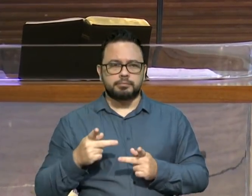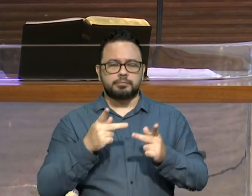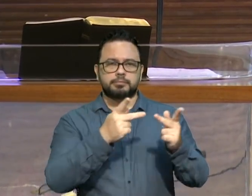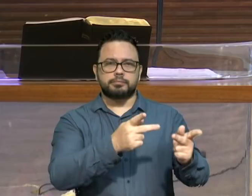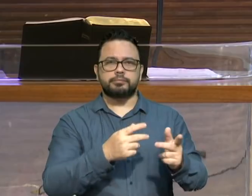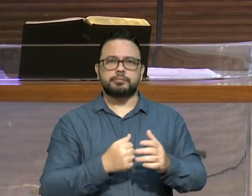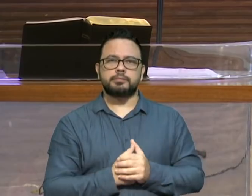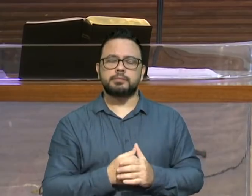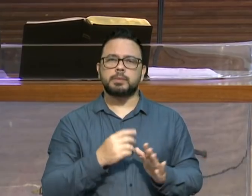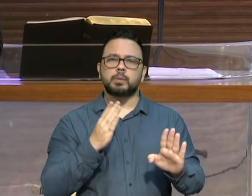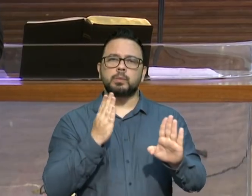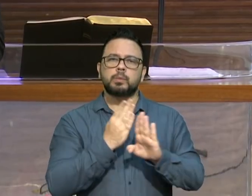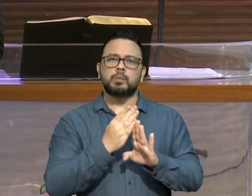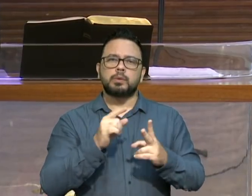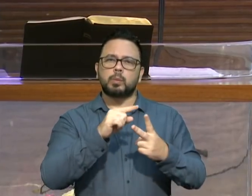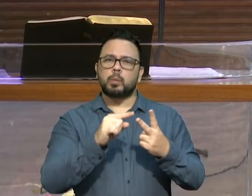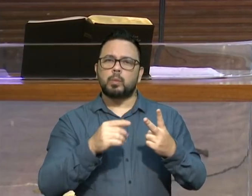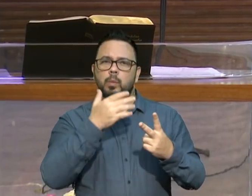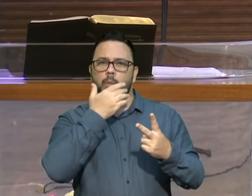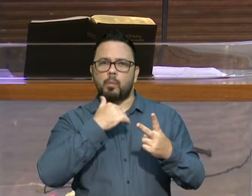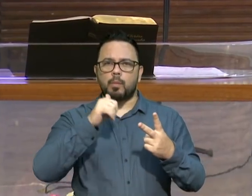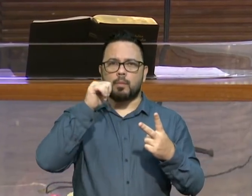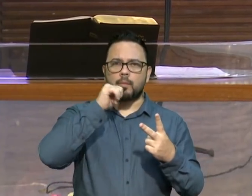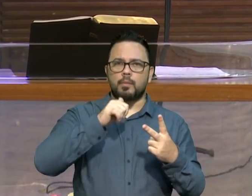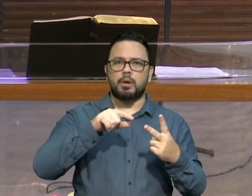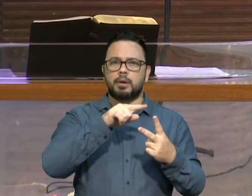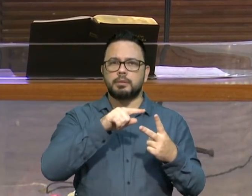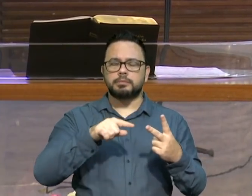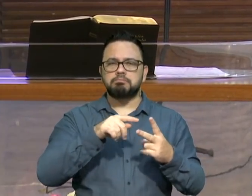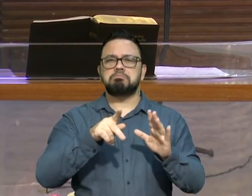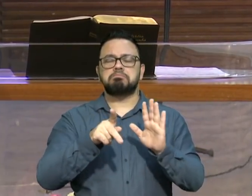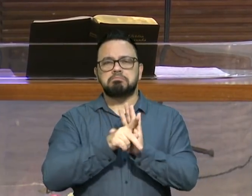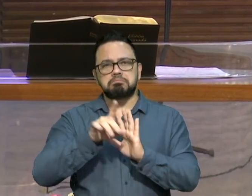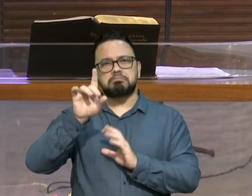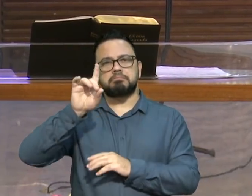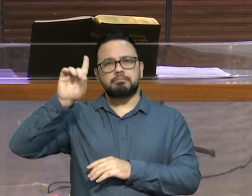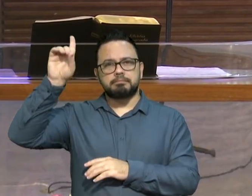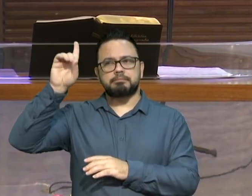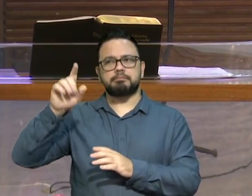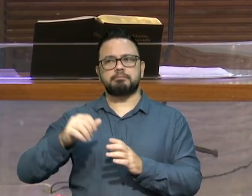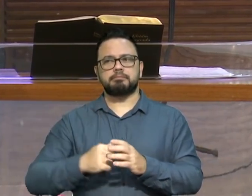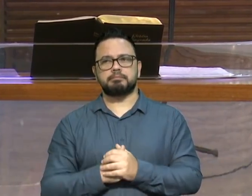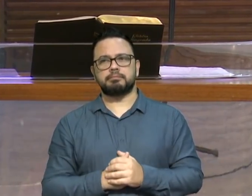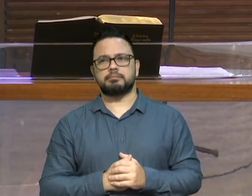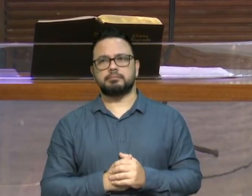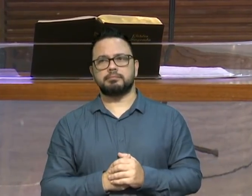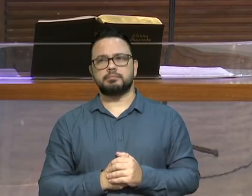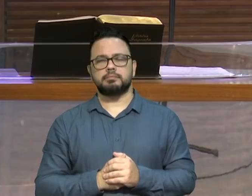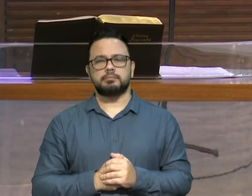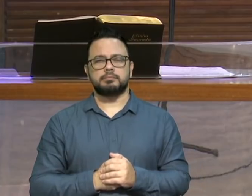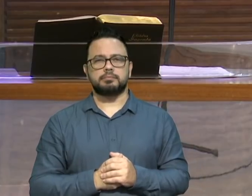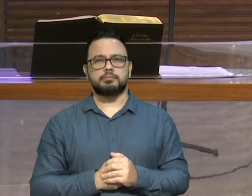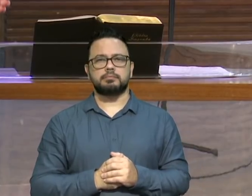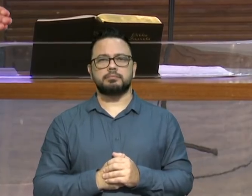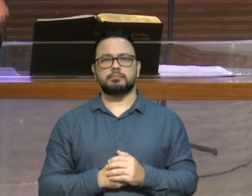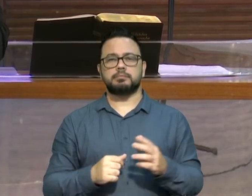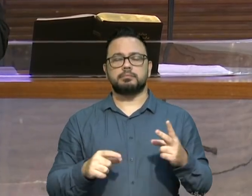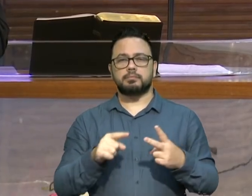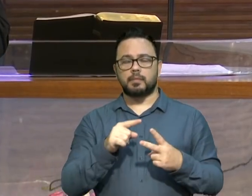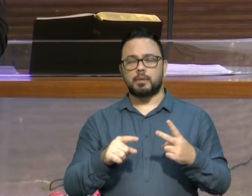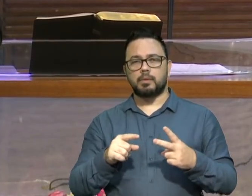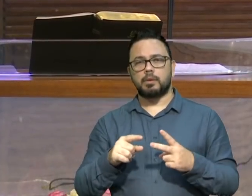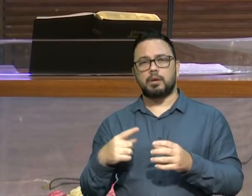e ali encontrei um casal muito querido um casal de Deus Oi tia moraram em